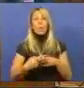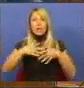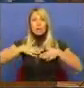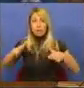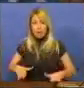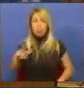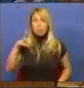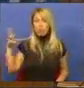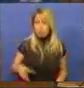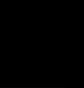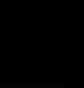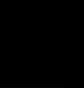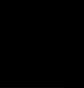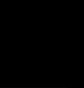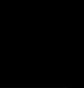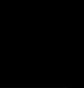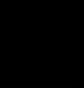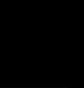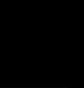Muito obrigado.